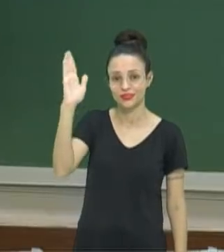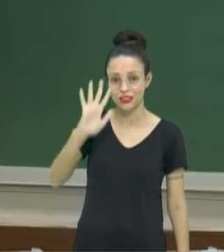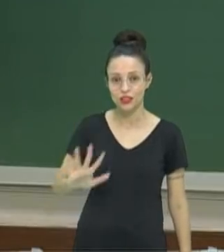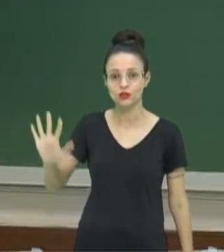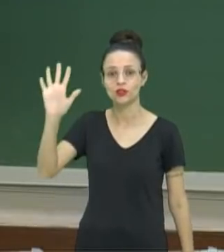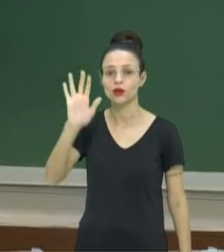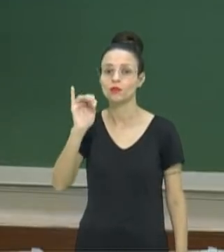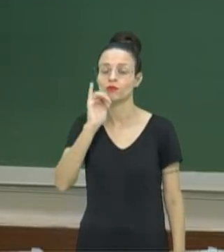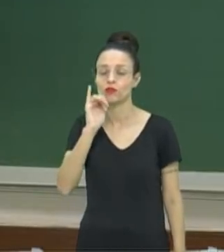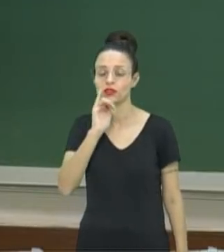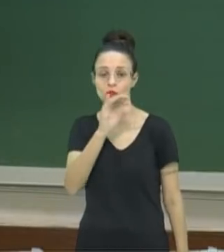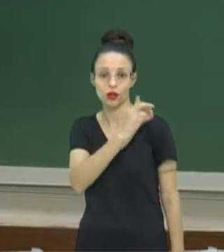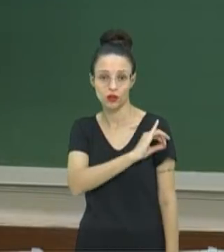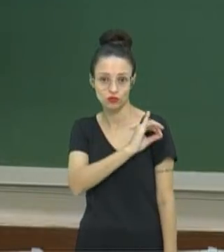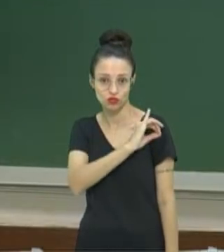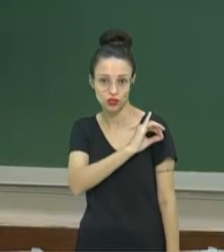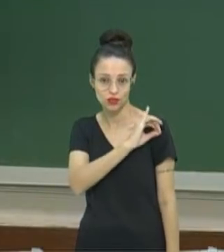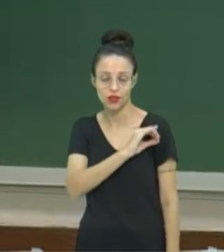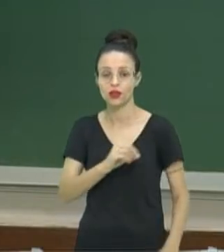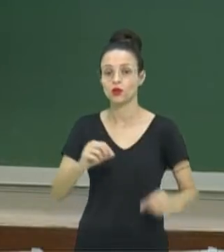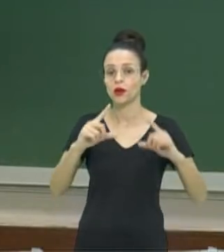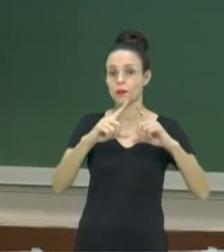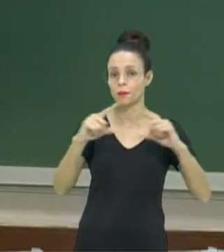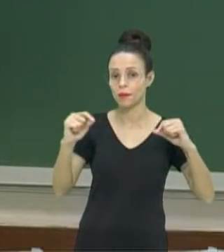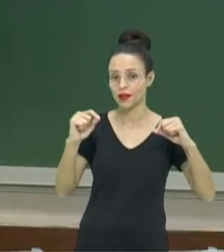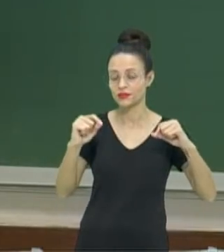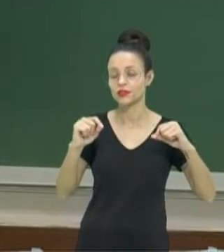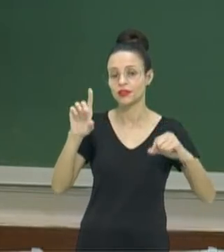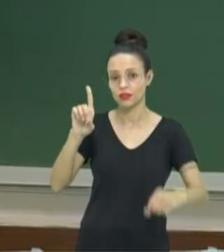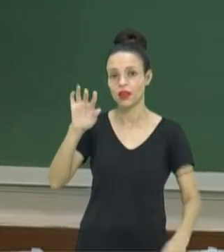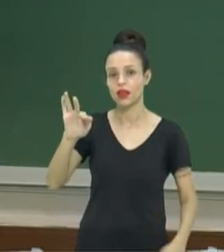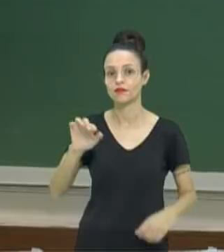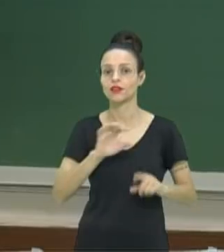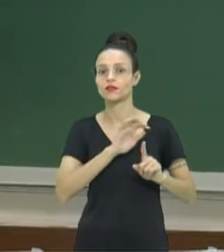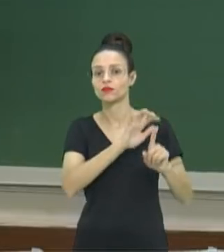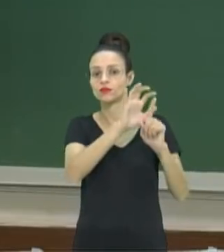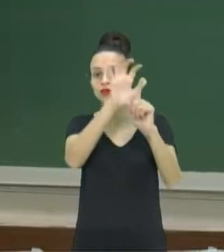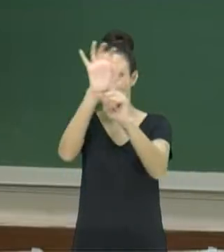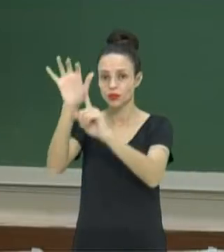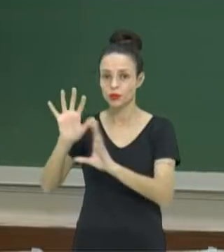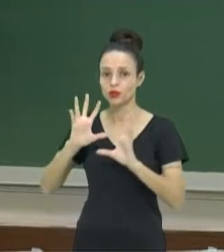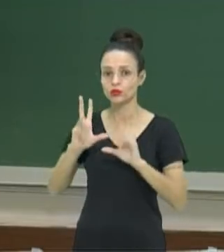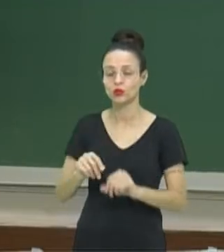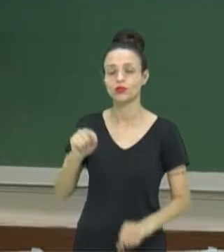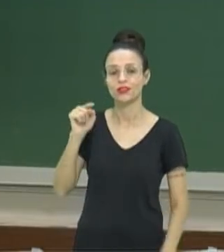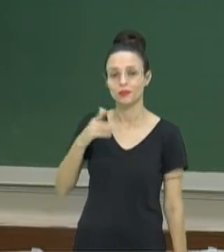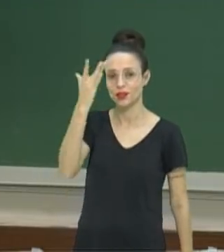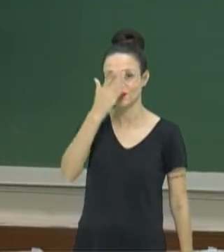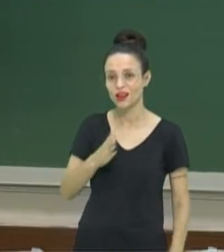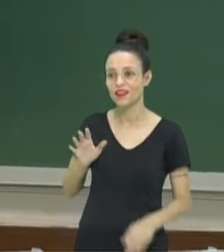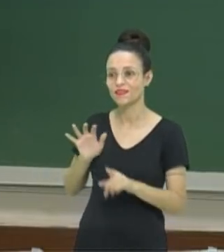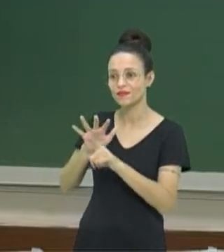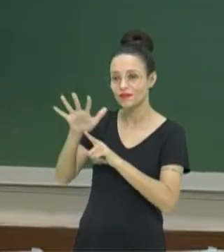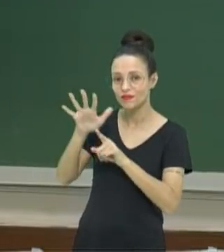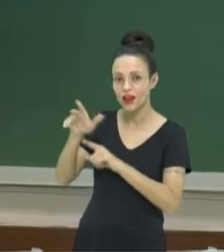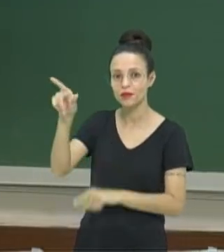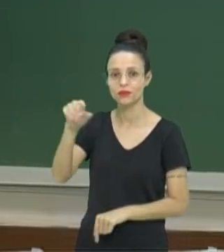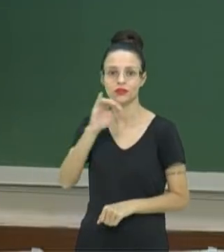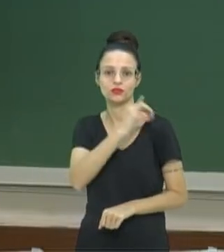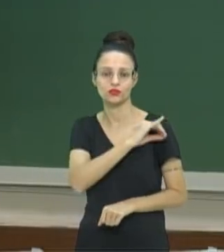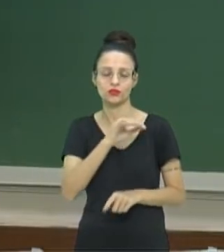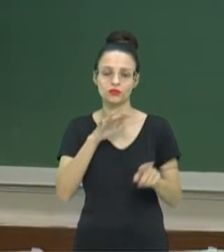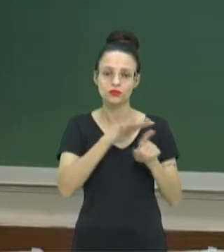Janeiro e Brasília, que influenciam todos os lugares do Brasil, né? Pessoas do Brasil inteiro vão para essas cidades em busca de